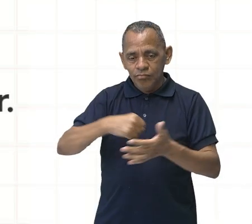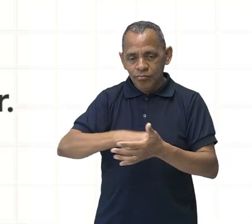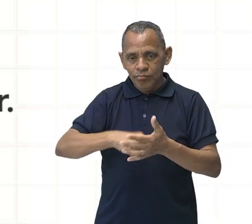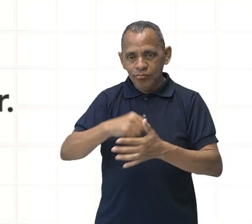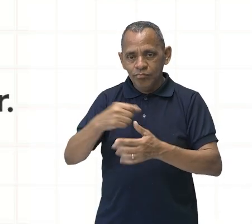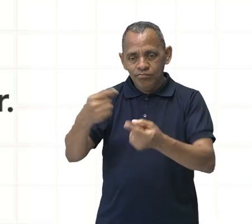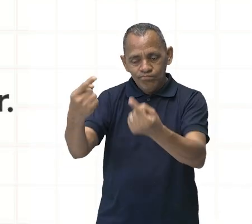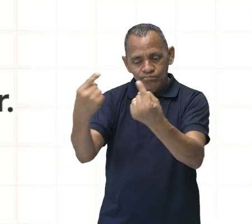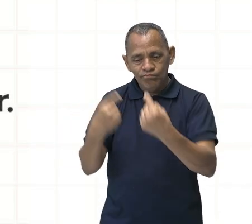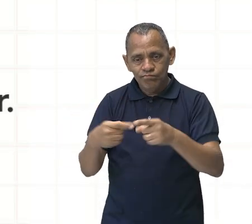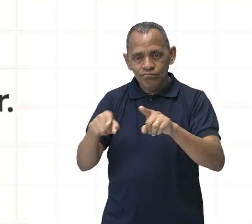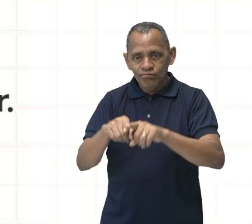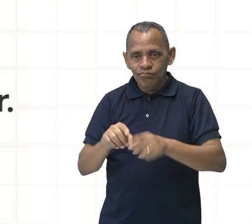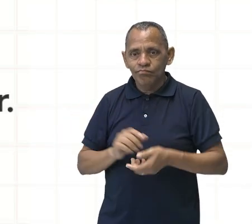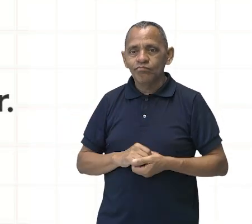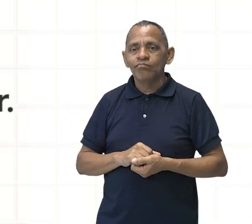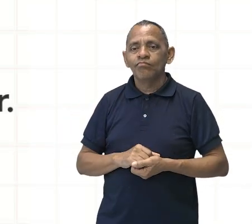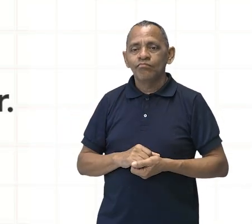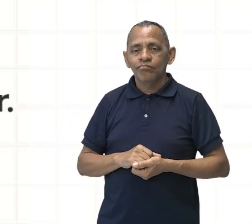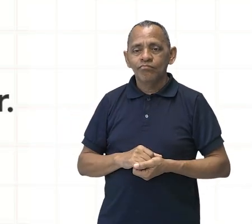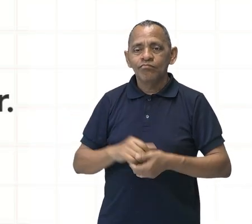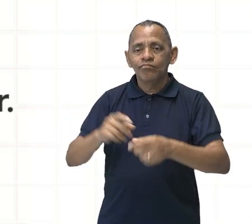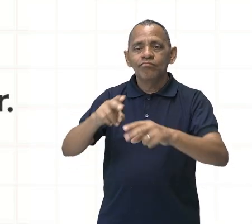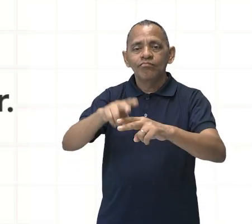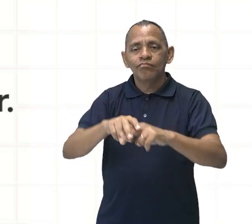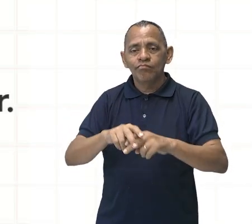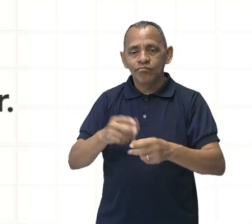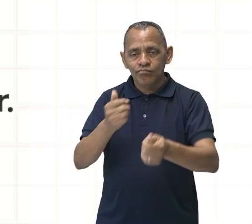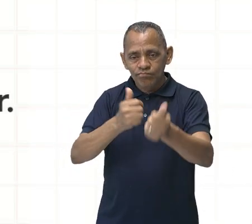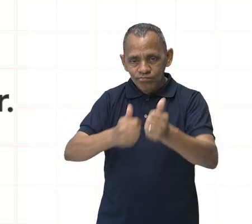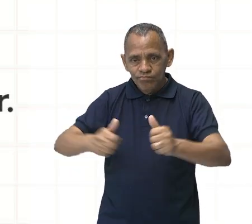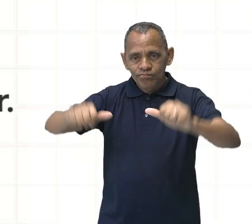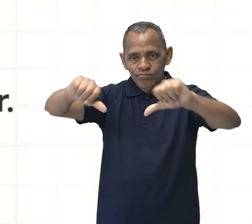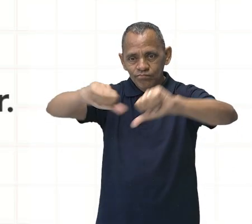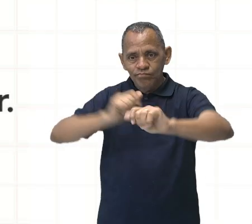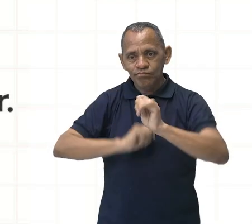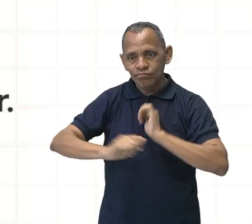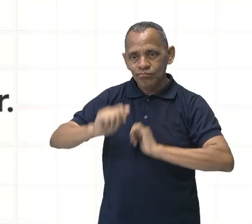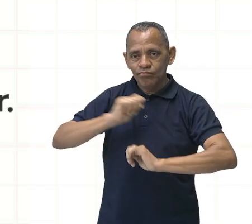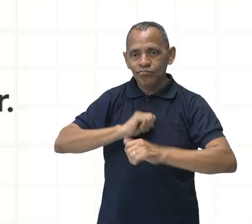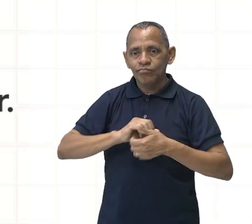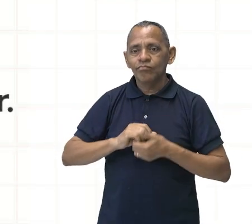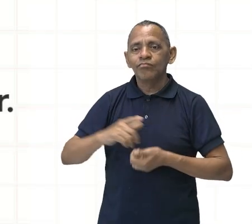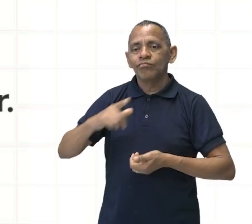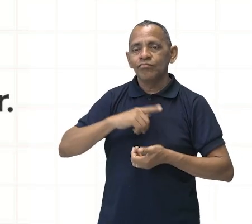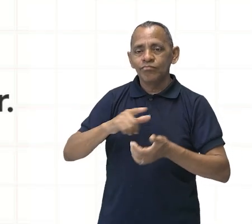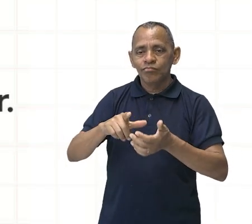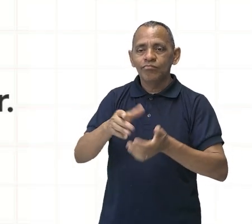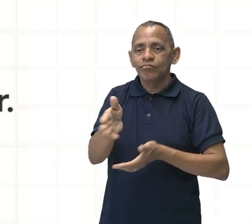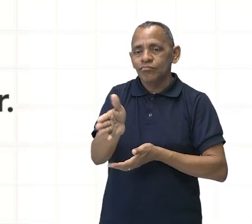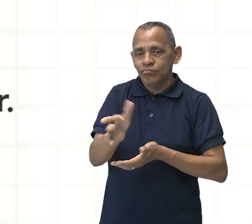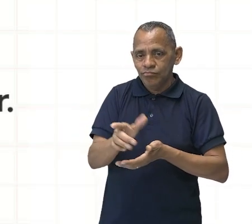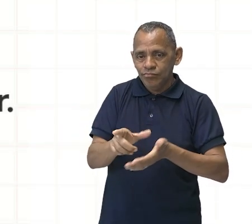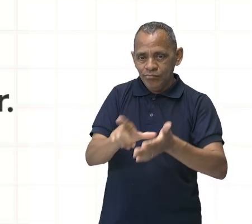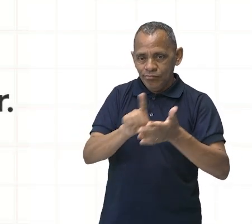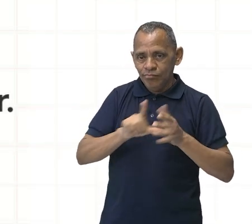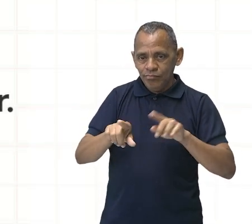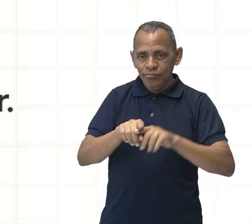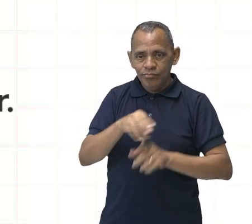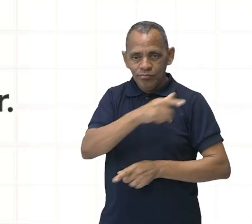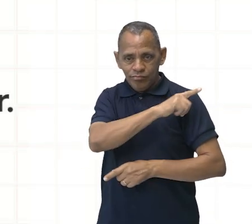significativos devido à crise econômica herdada do governo anterior, certo?